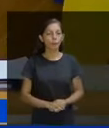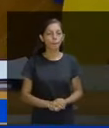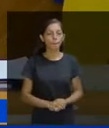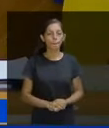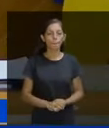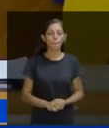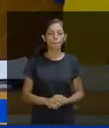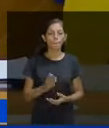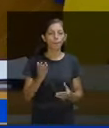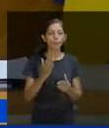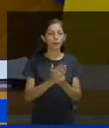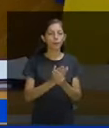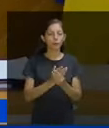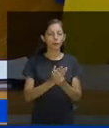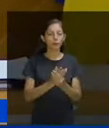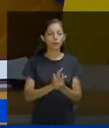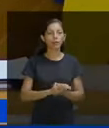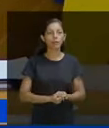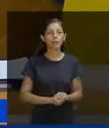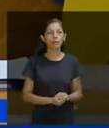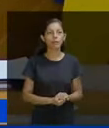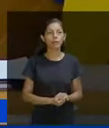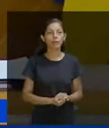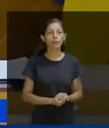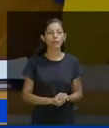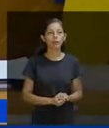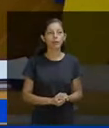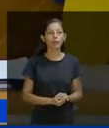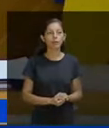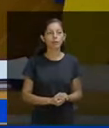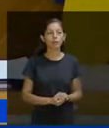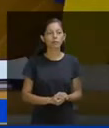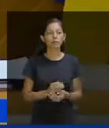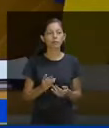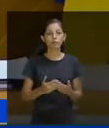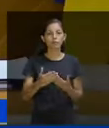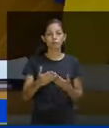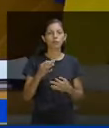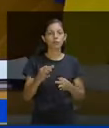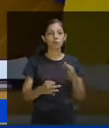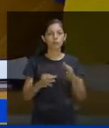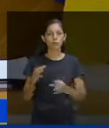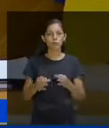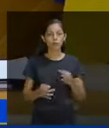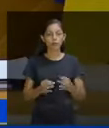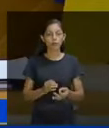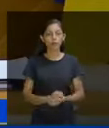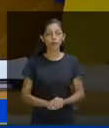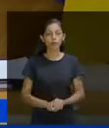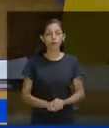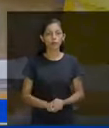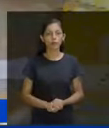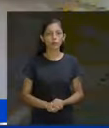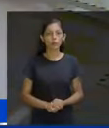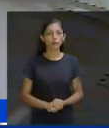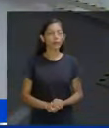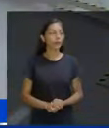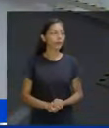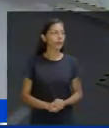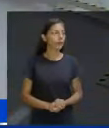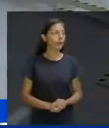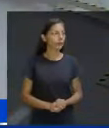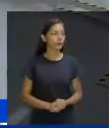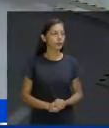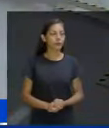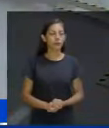Albuquerque. Esse processo será retirado de pauta. Na barra inferior, 16 e 7, 22 de 7 de 2024. 52ª